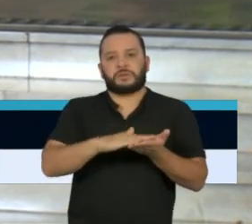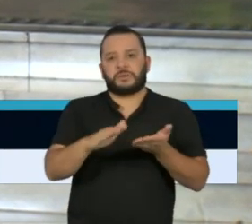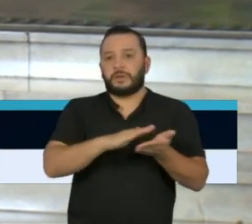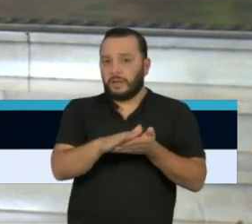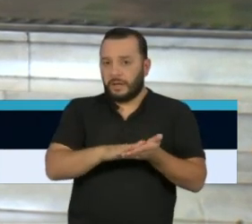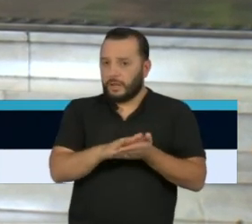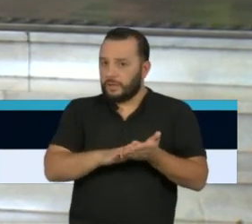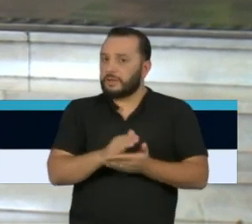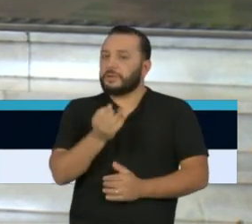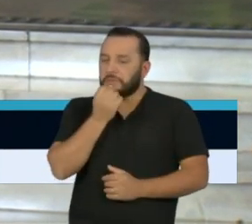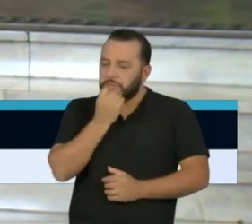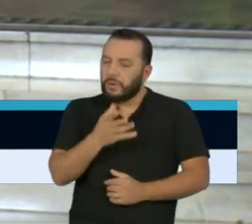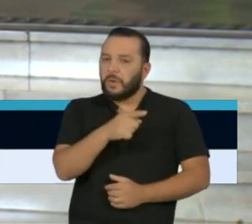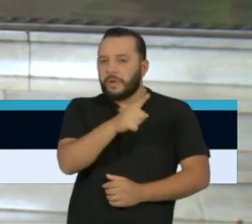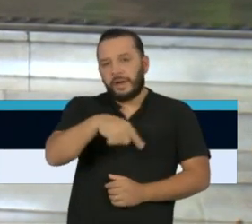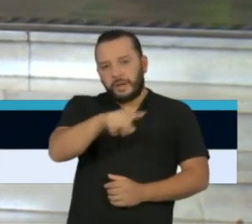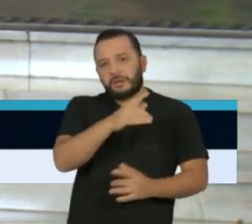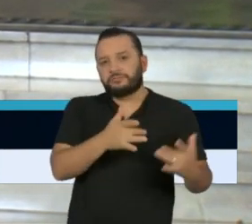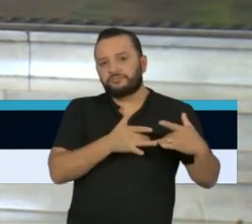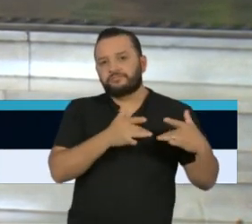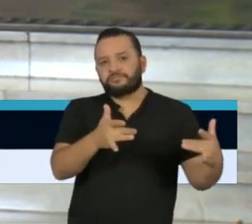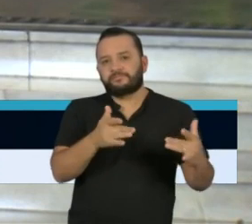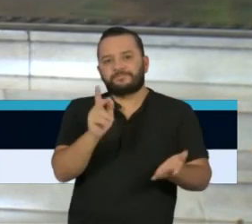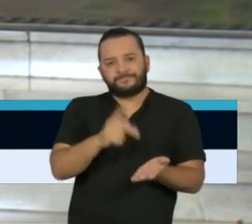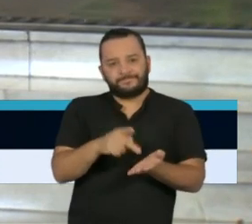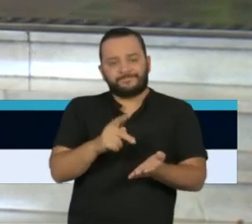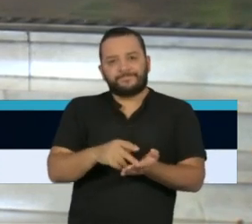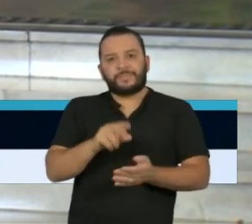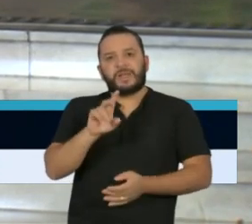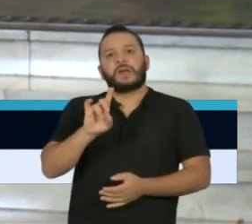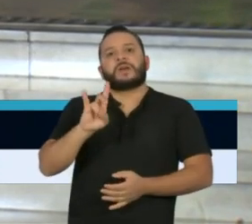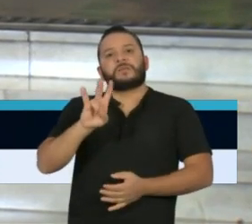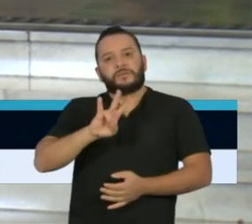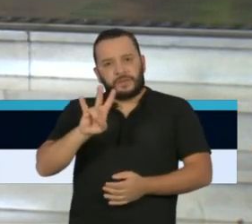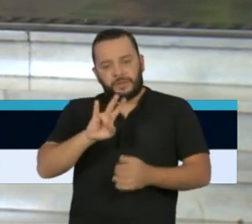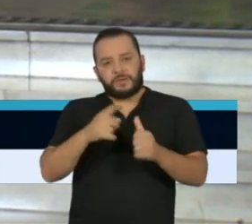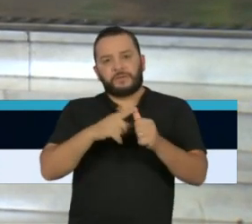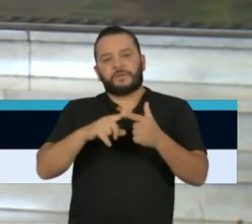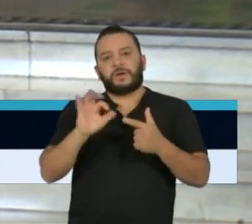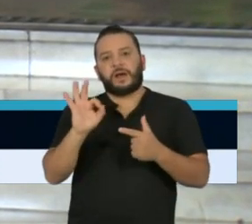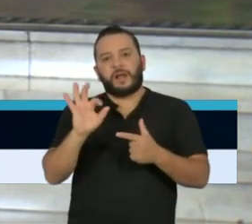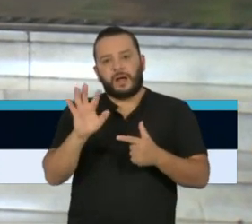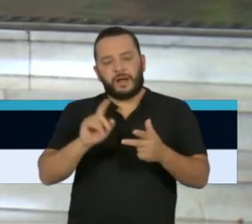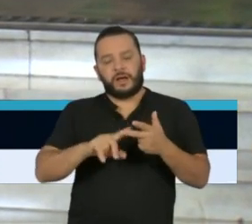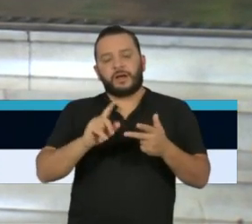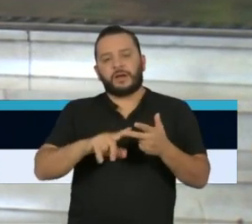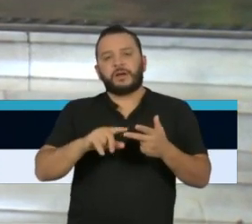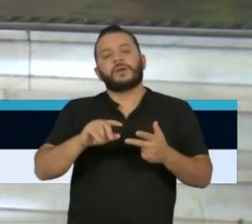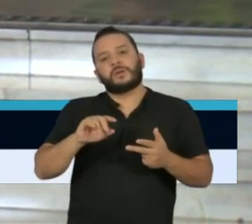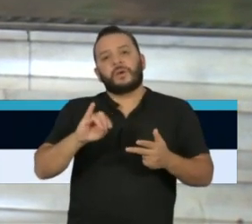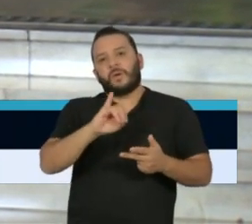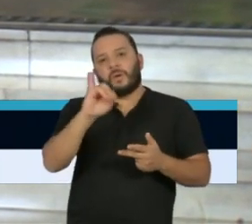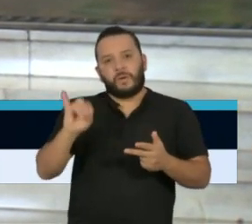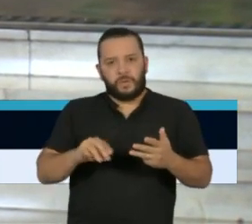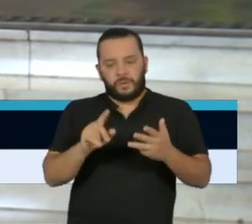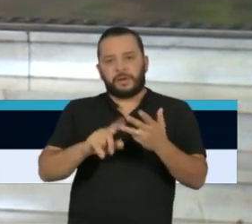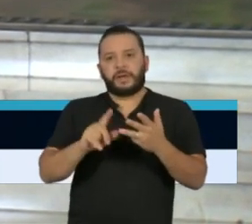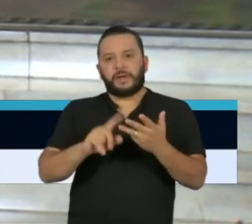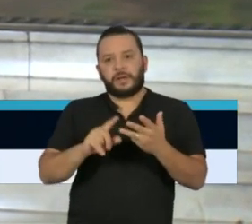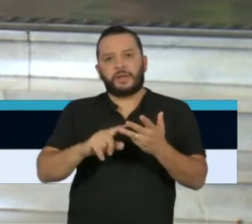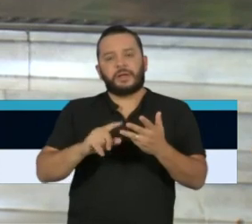gesto de profunda solidariedade da Vivo, da Claro, da Oi e da TIM, a quem mais uma